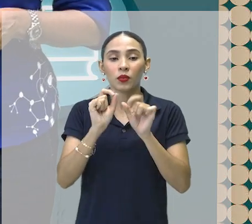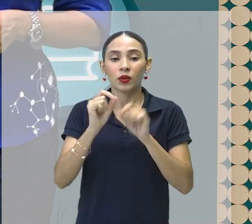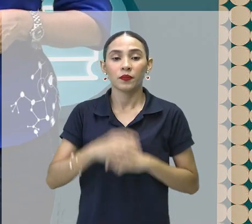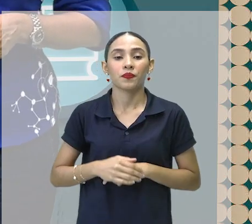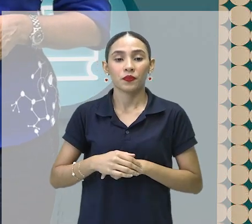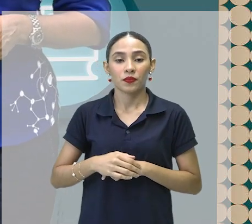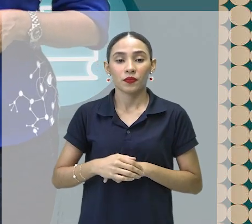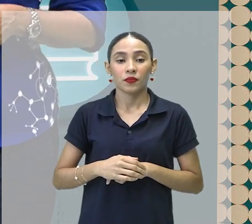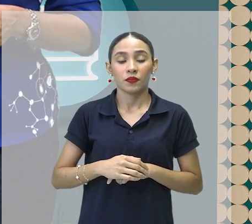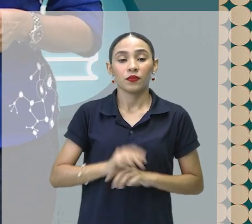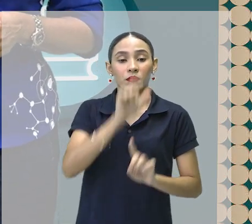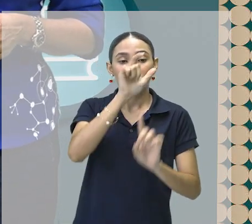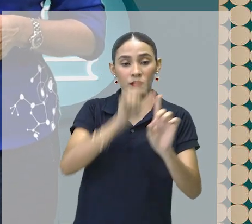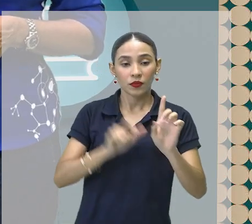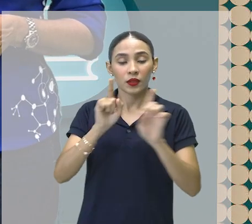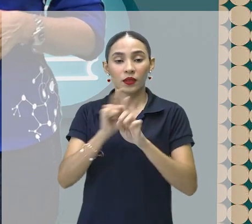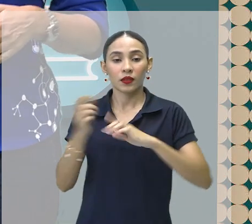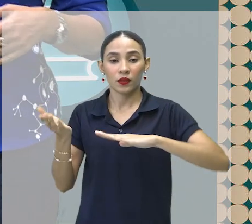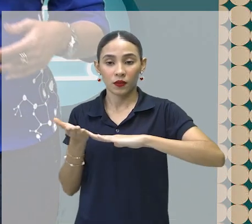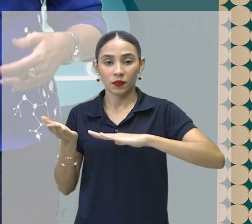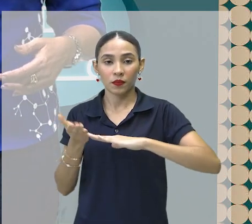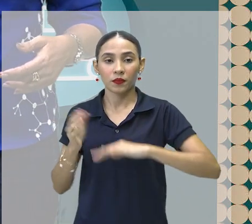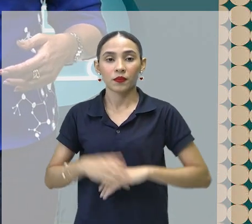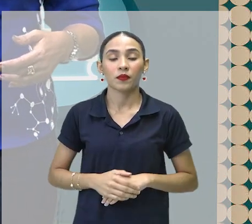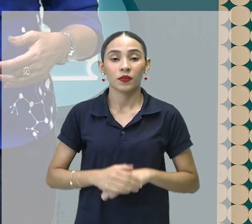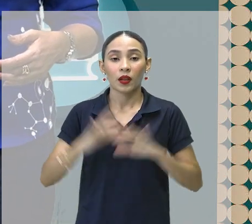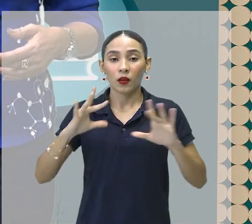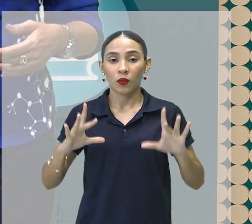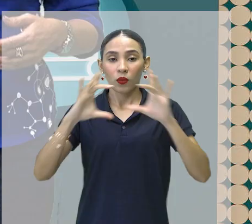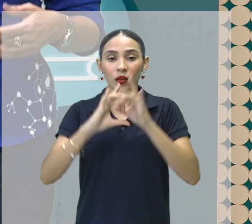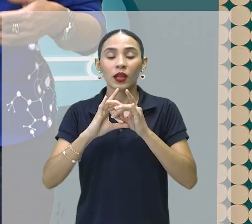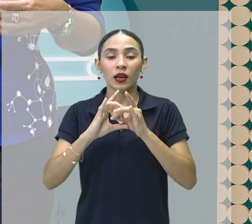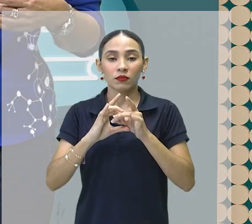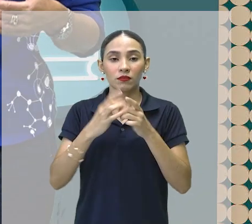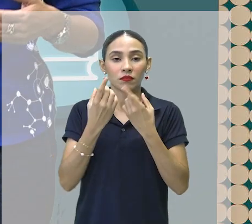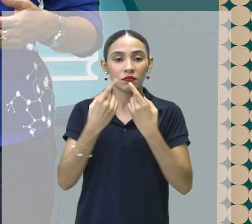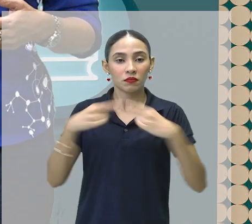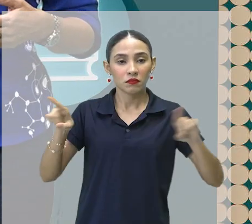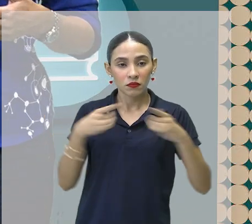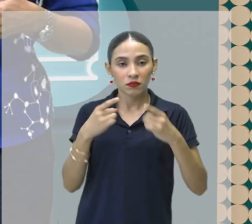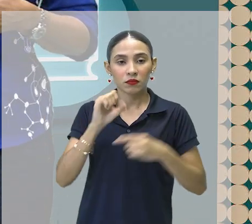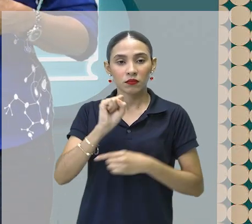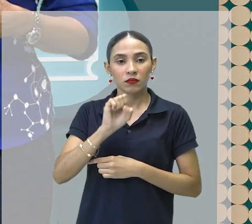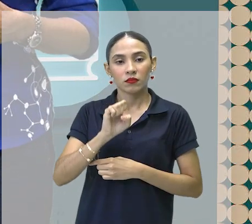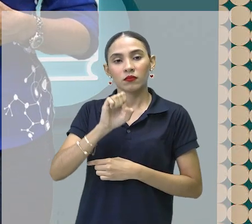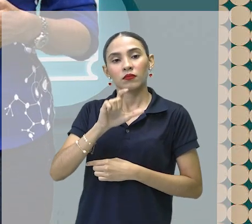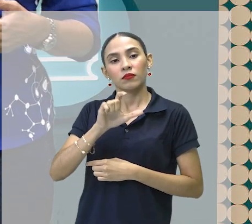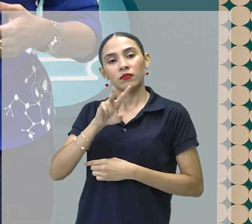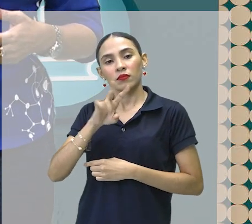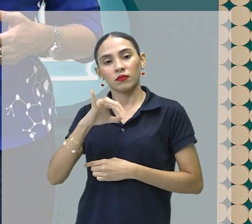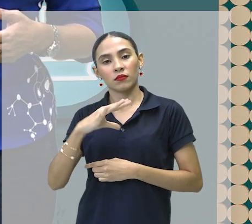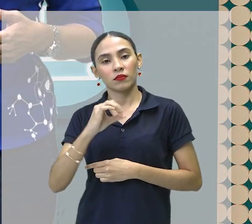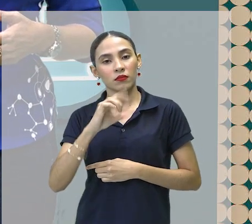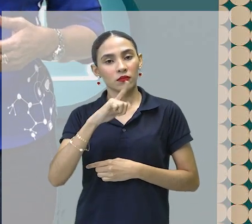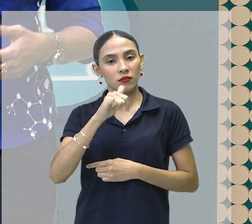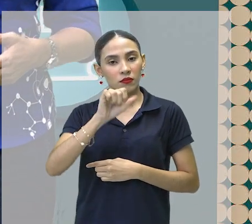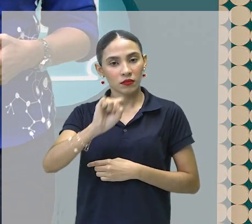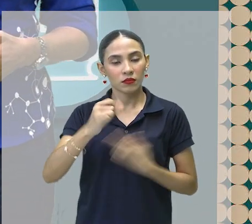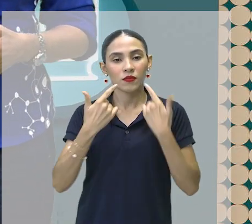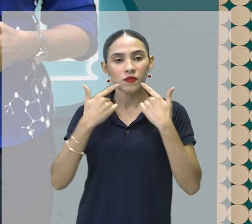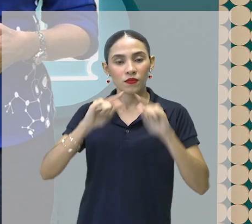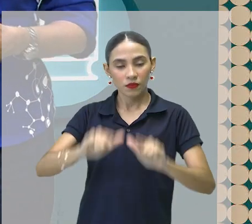entre o ancestral e o contemporâneo. Ao conectar ritmos silvícolas com linguagens